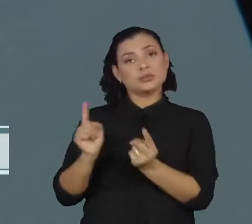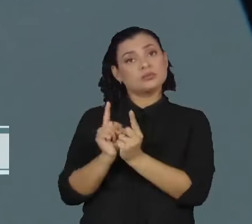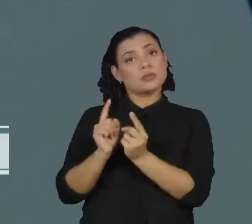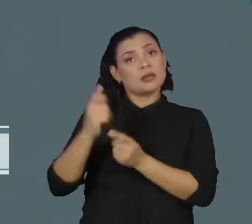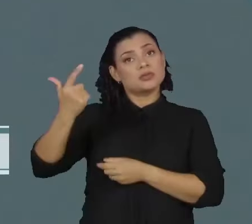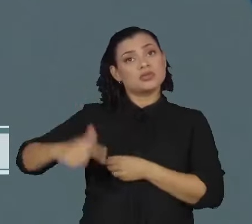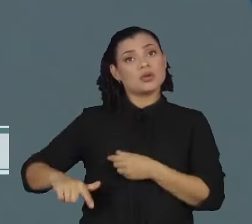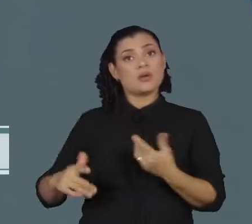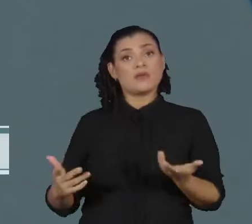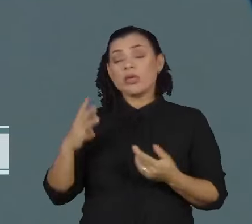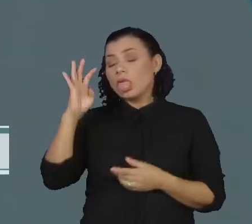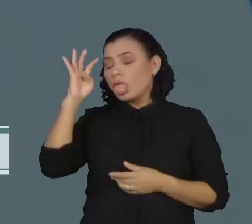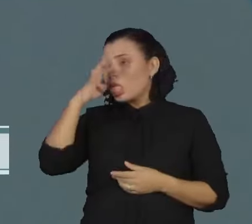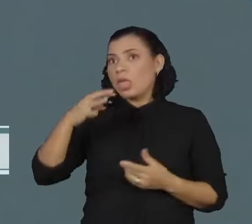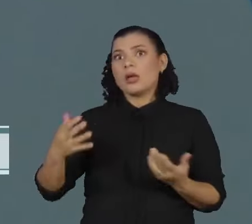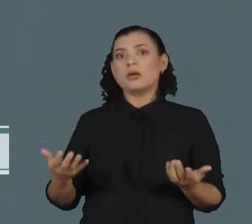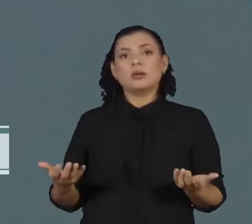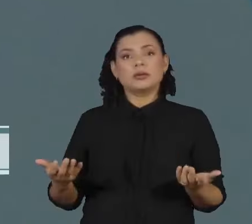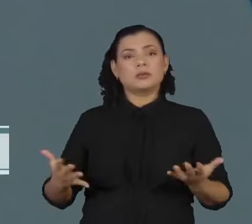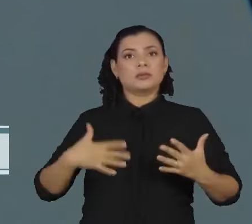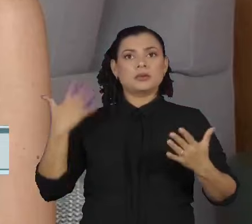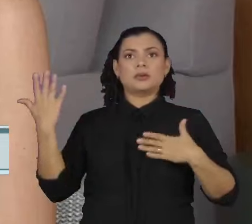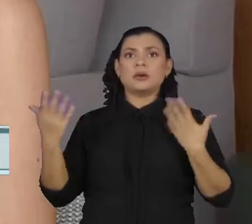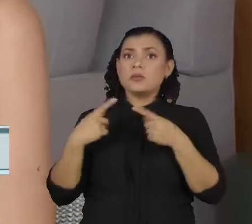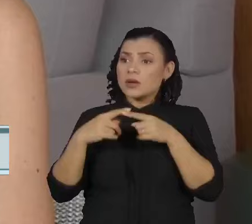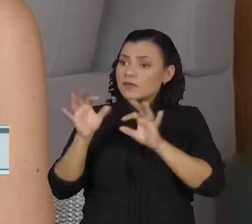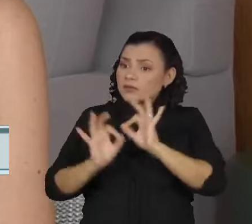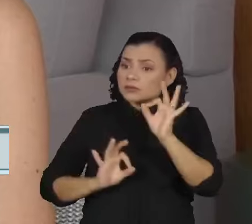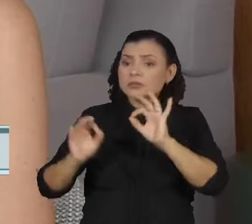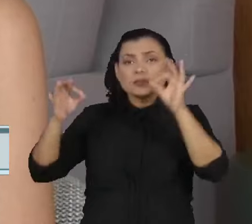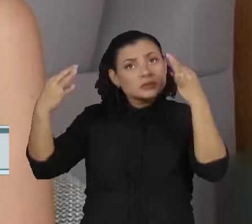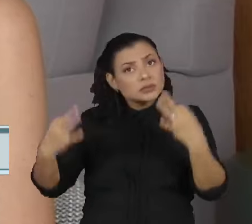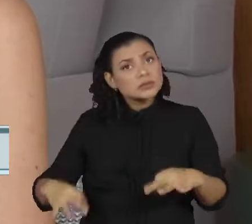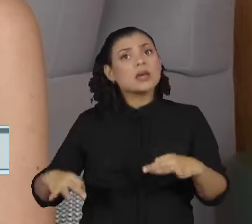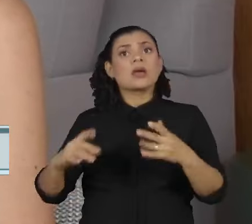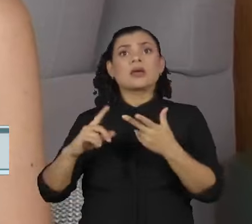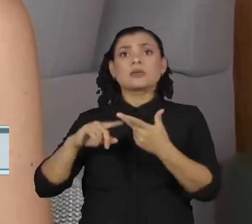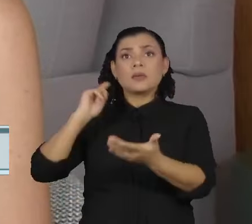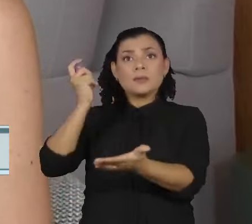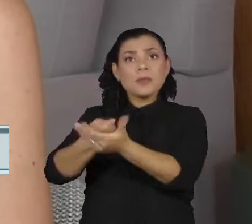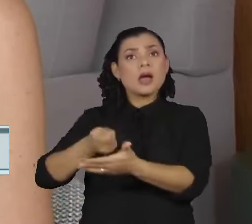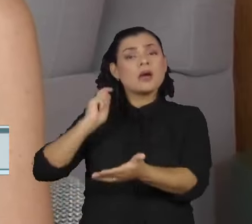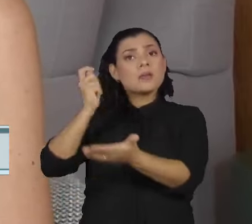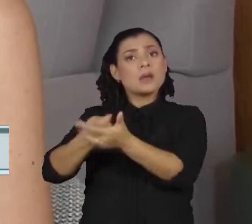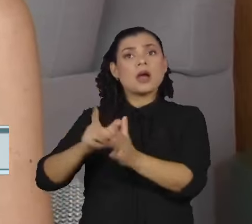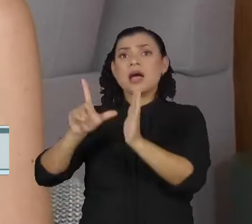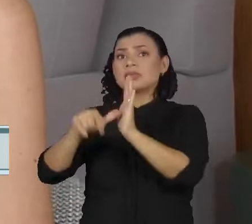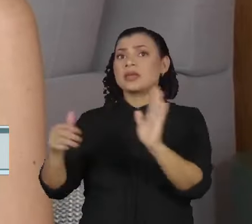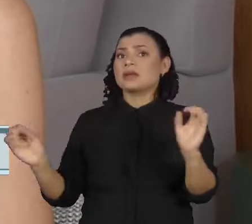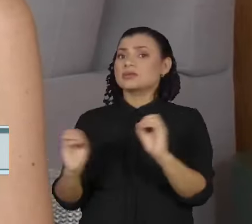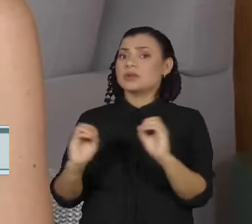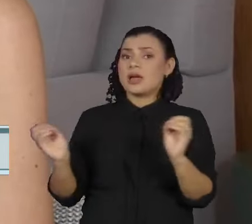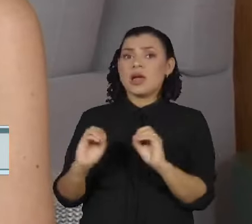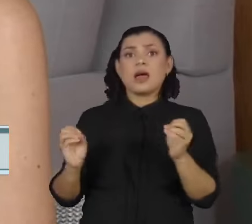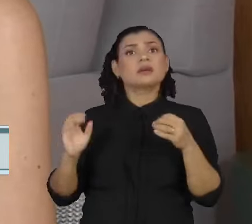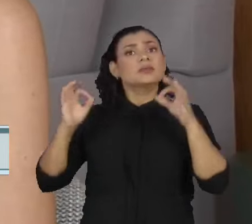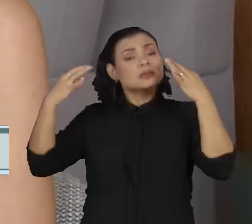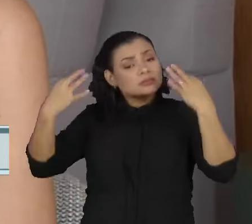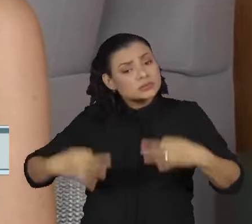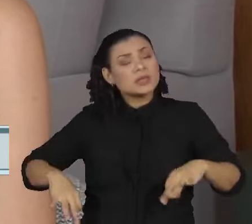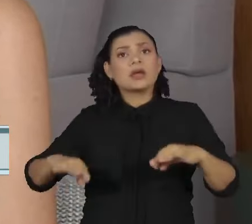se sente traído, né? Porque você faz tudo direitinho, né? Não paguei, não tive nenhum atraso, nunca deixei de pagar,